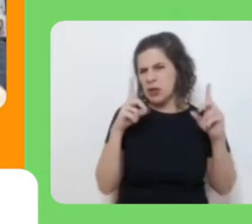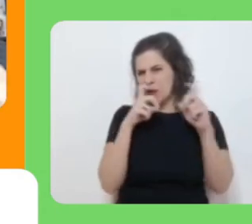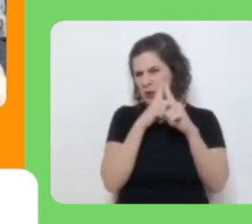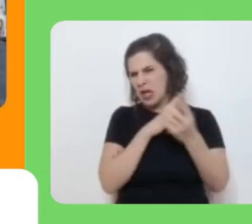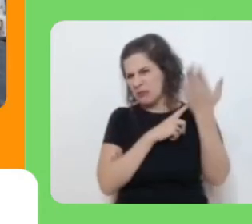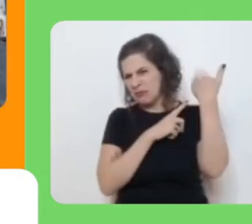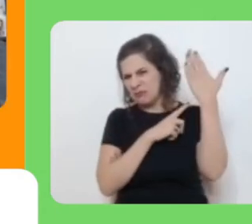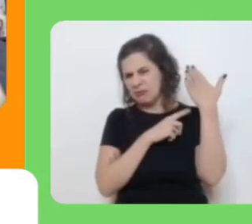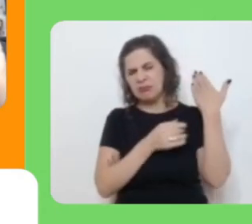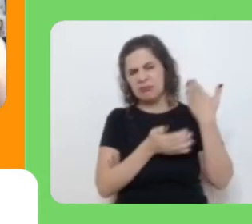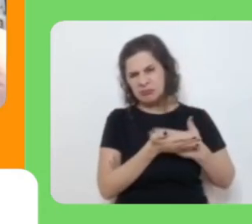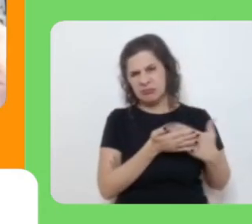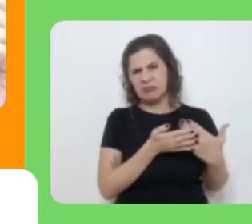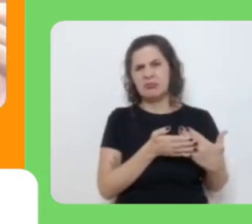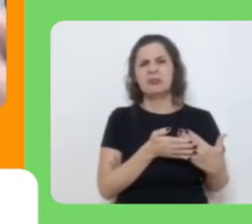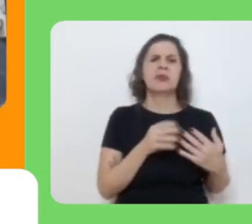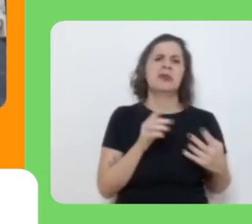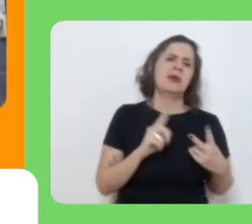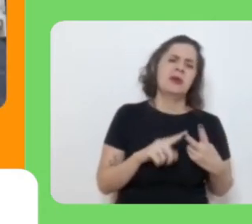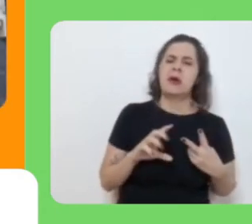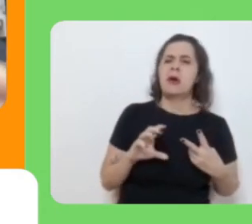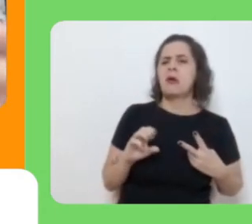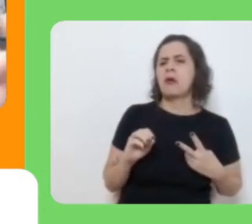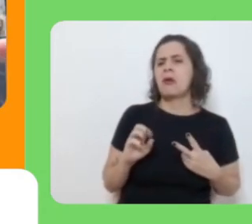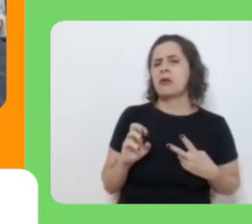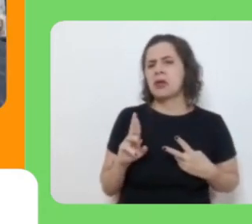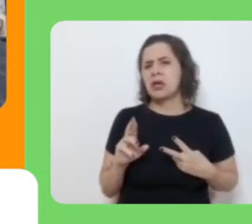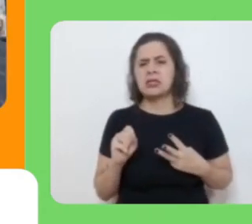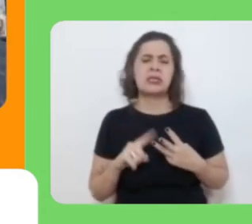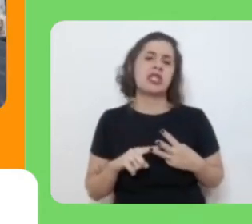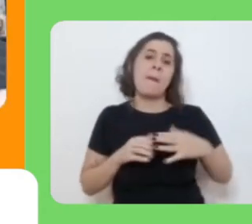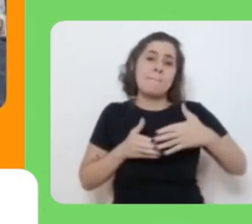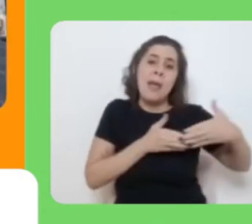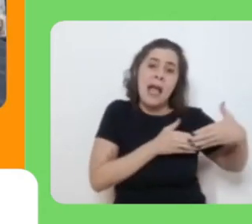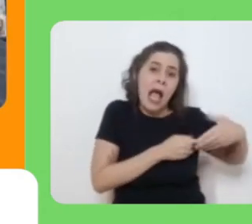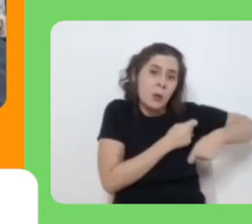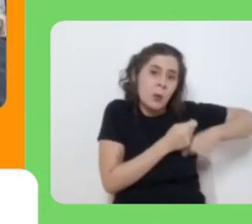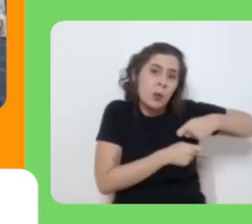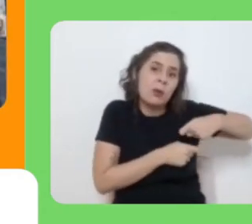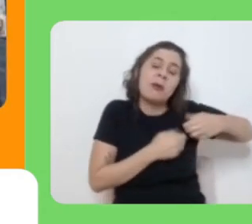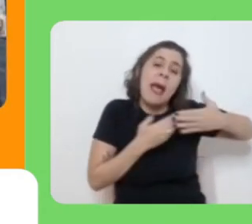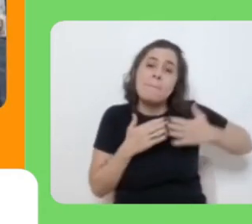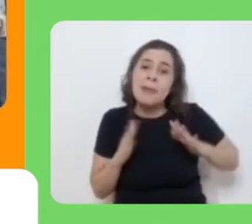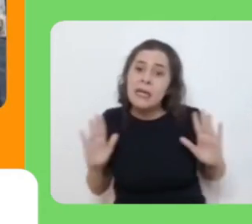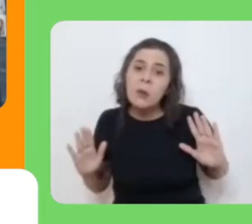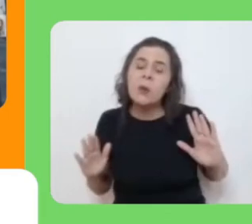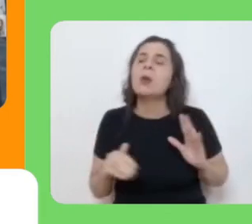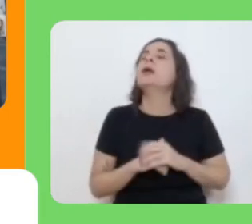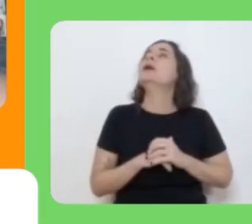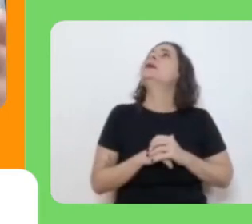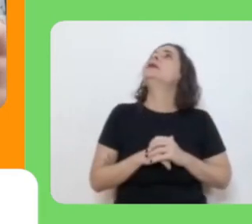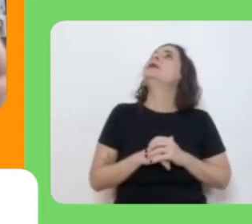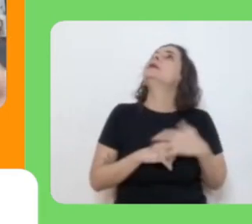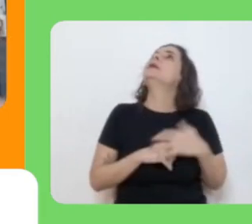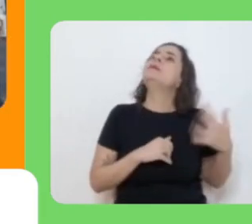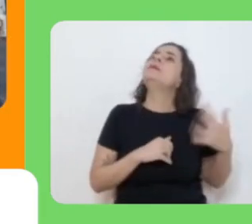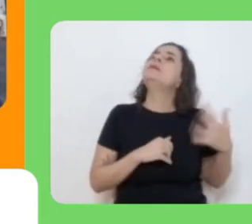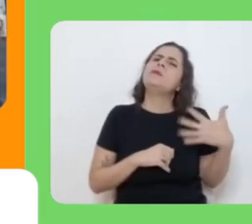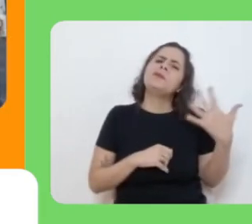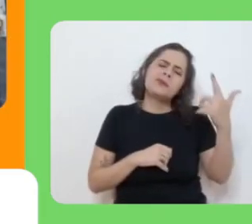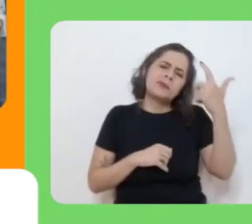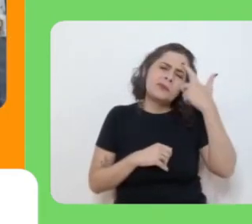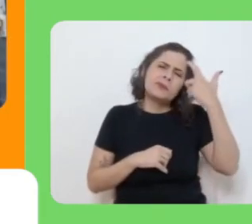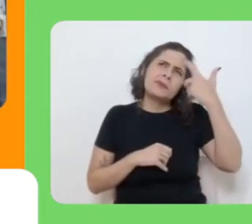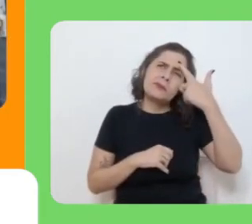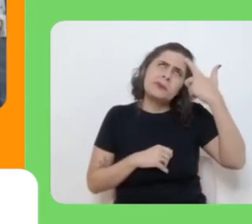começo, né? Bedroom Coders, a gente tinha reserva do mercado, depois a gente teve uma abertura. E uma coisa que fica me